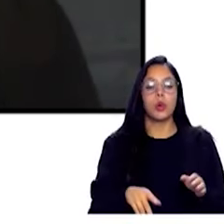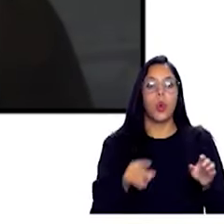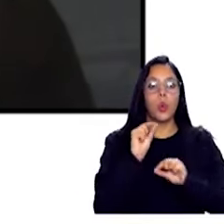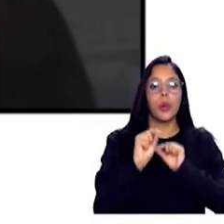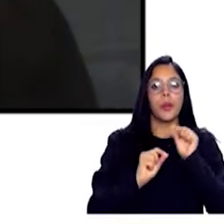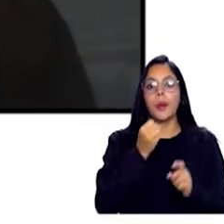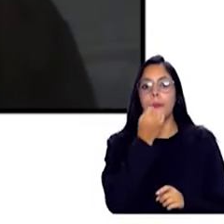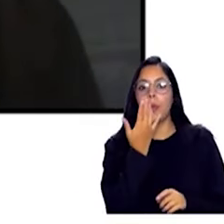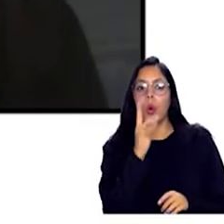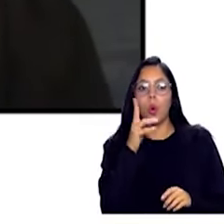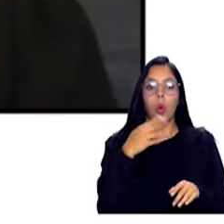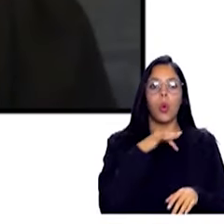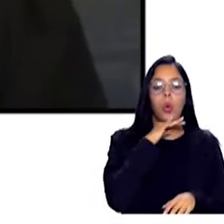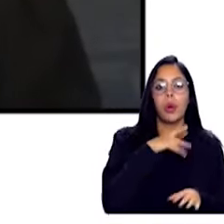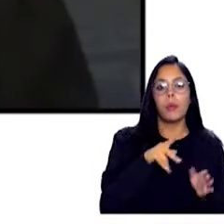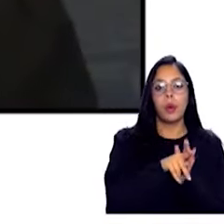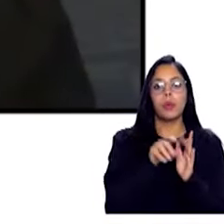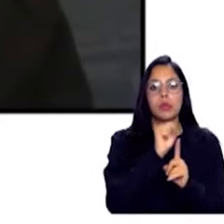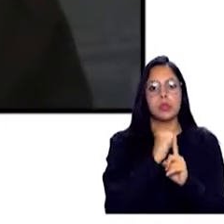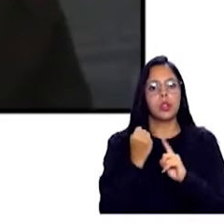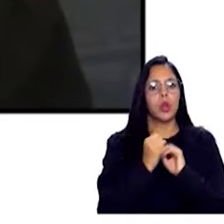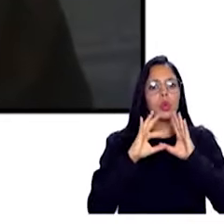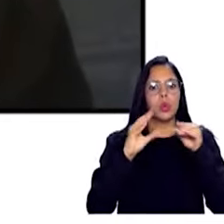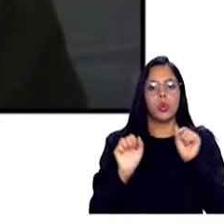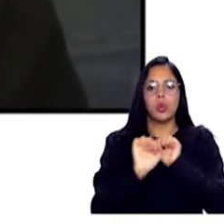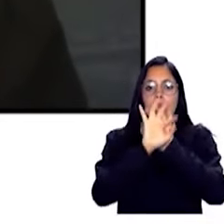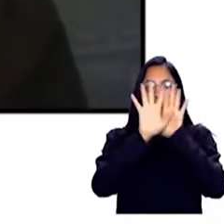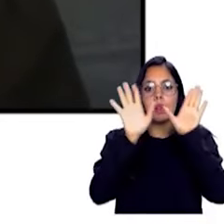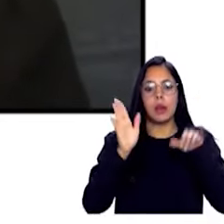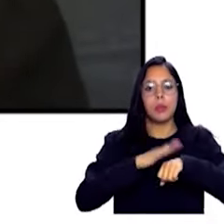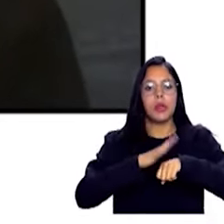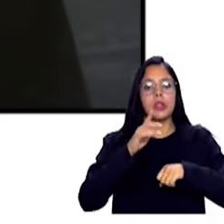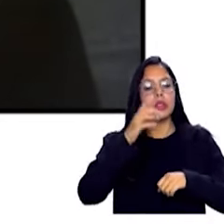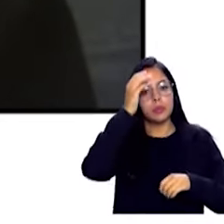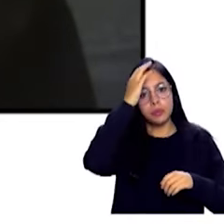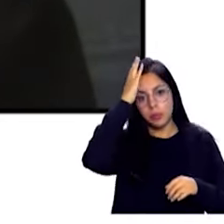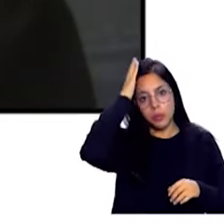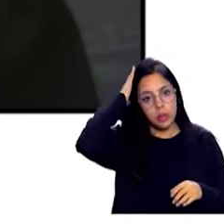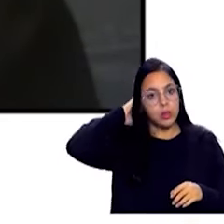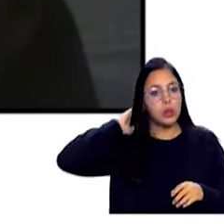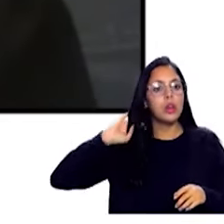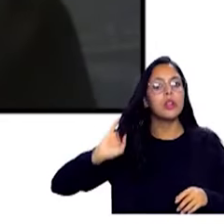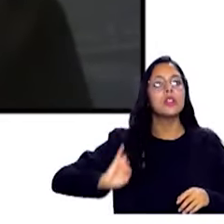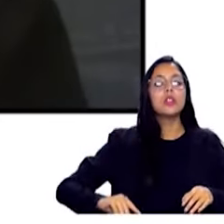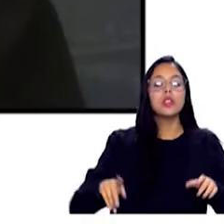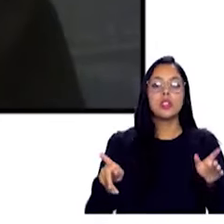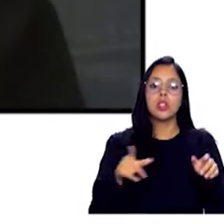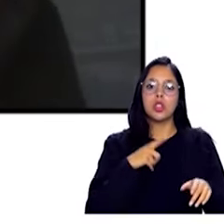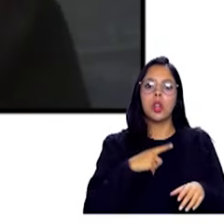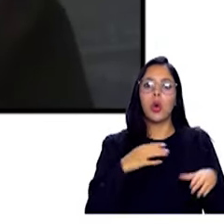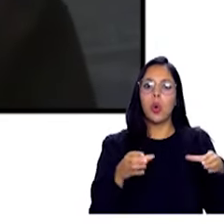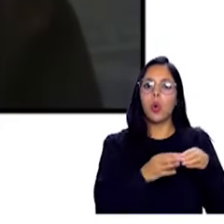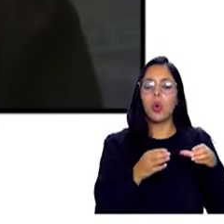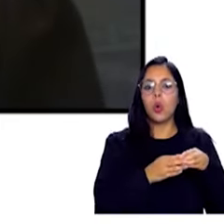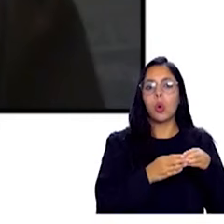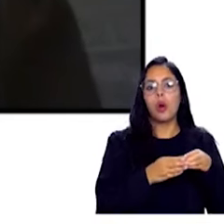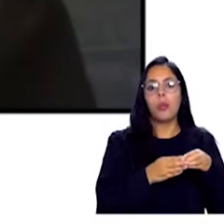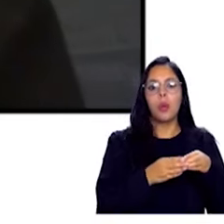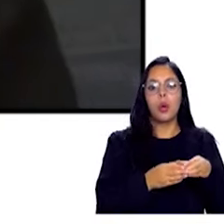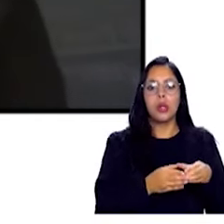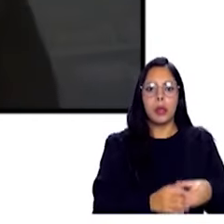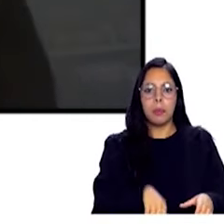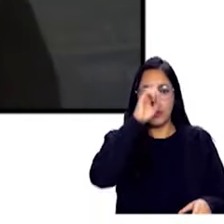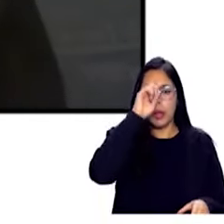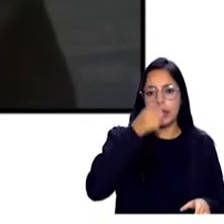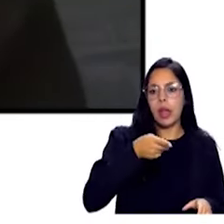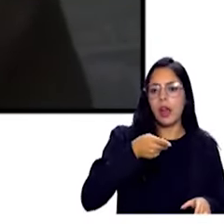havia muito claramente uma classe dominante uma classe dominada e não havia na verdade acesso à justiça excesso